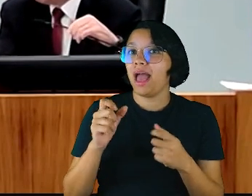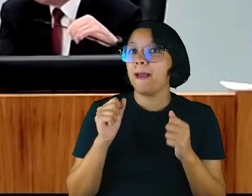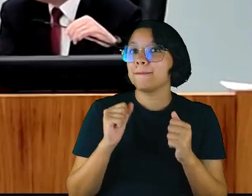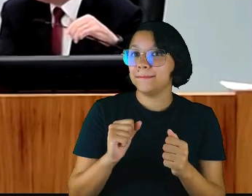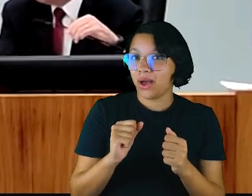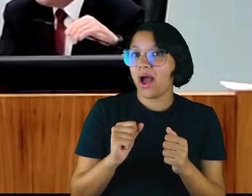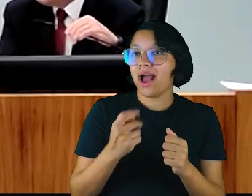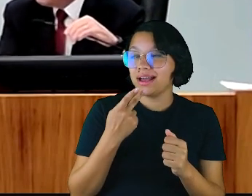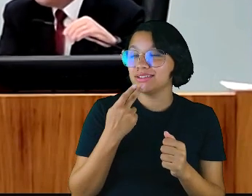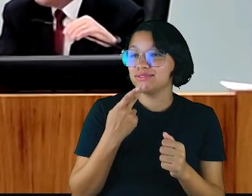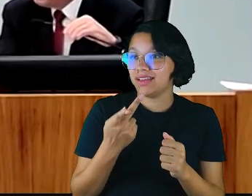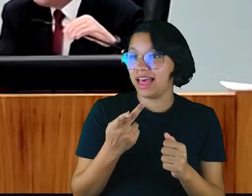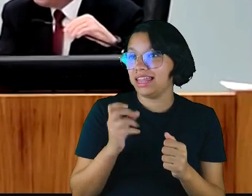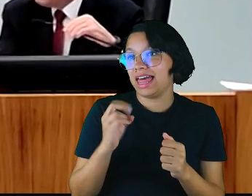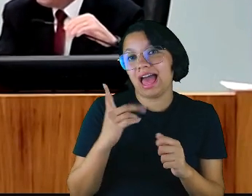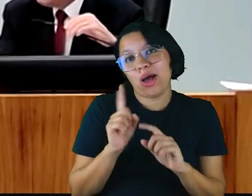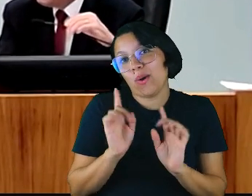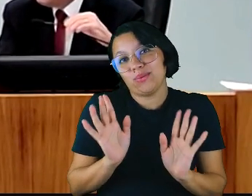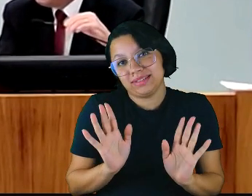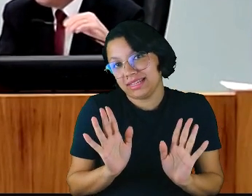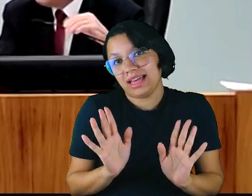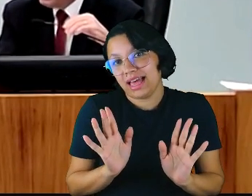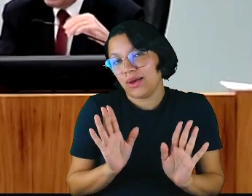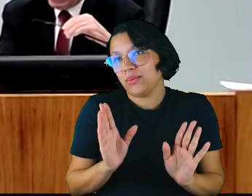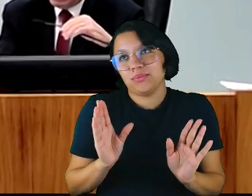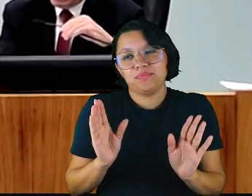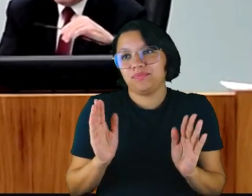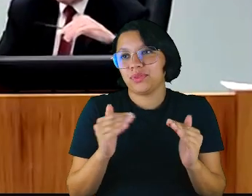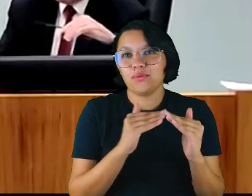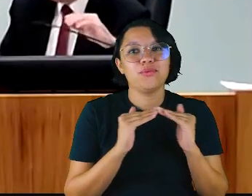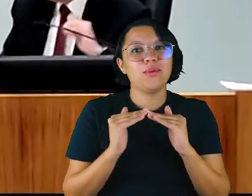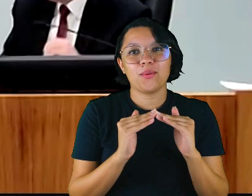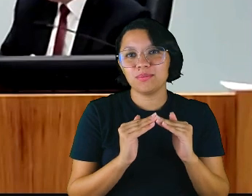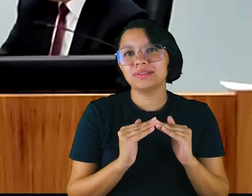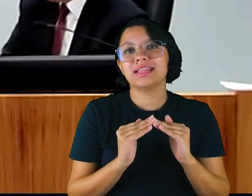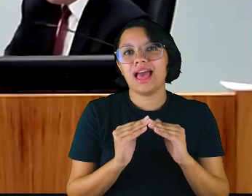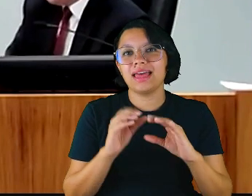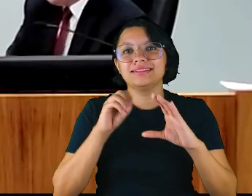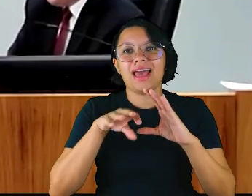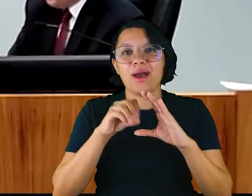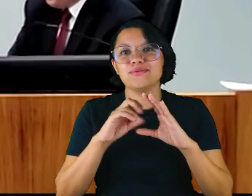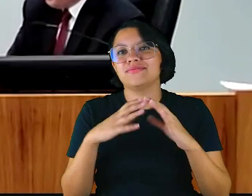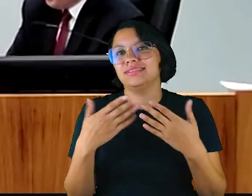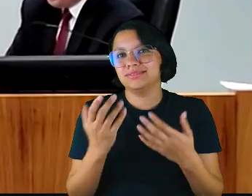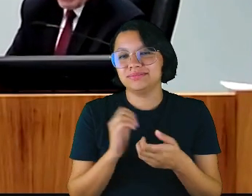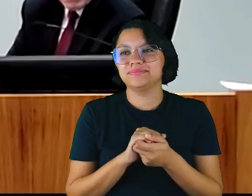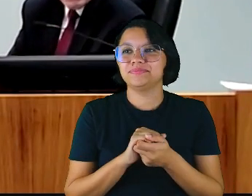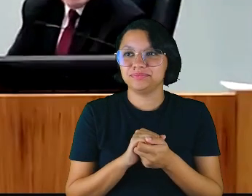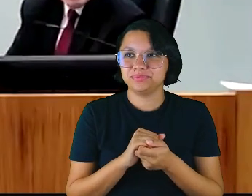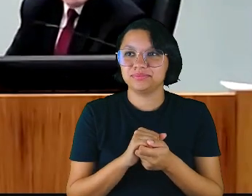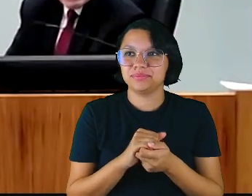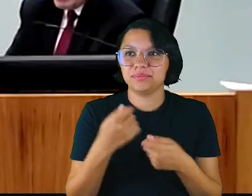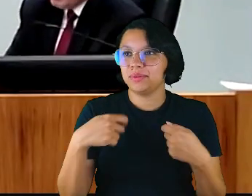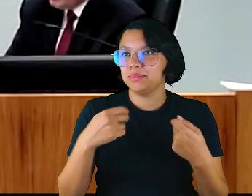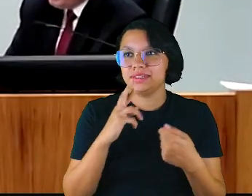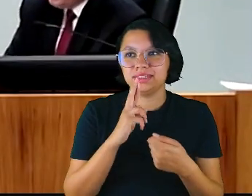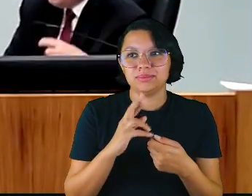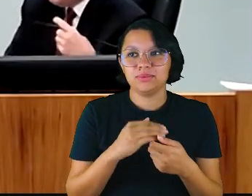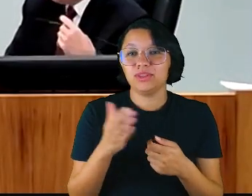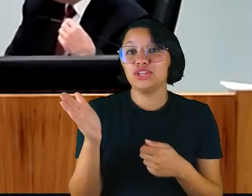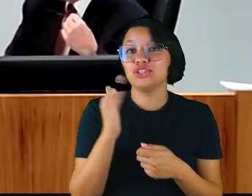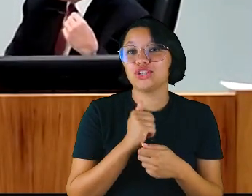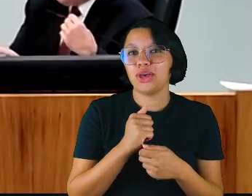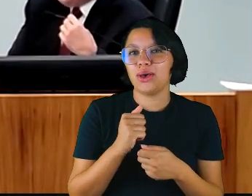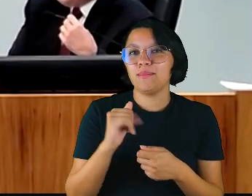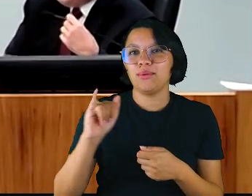também, porque essa não foi combinada, está ao vivo. Essa aqui Tem foi... 130 Carlos. testemunhas. Ou chama o Zé